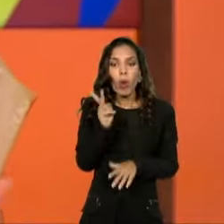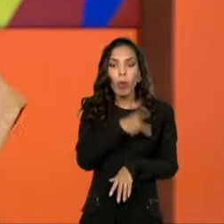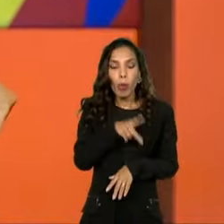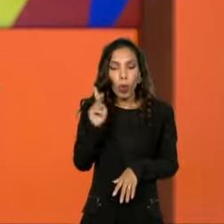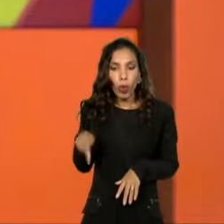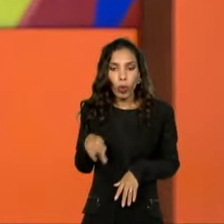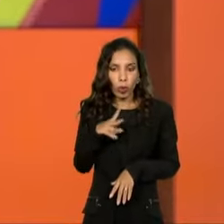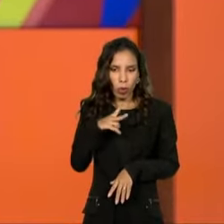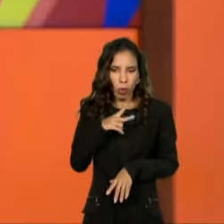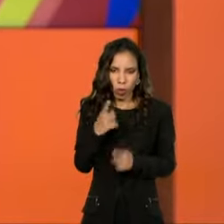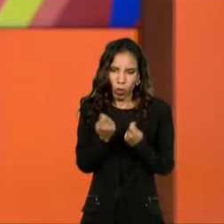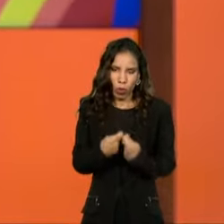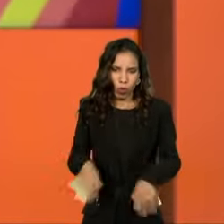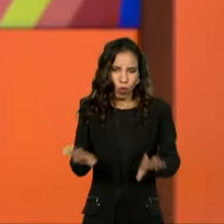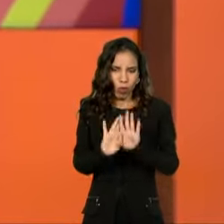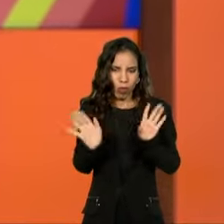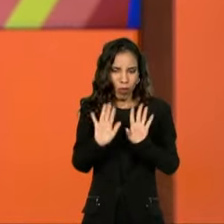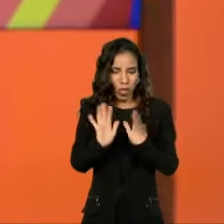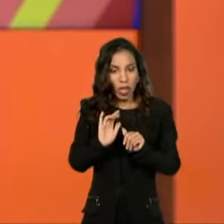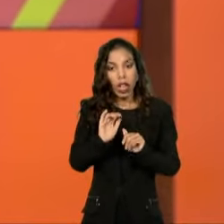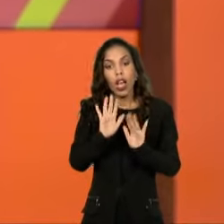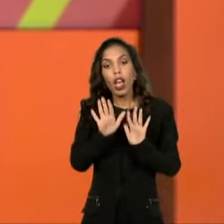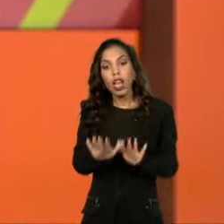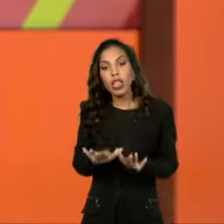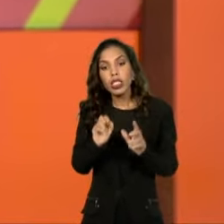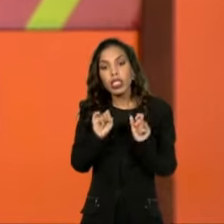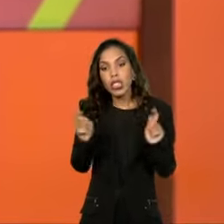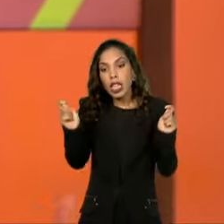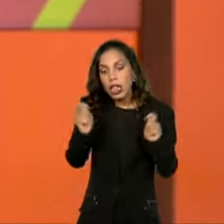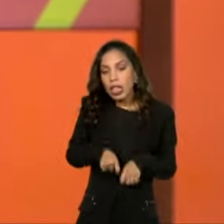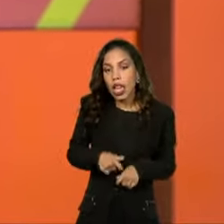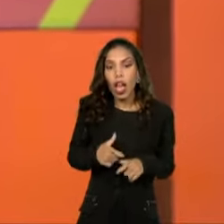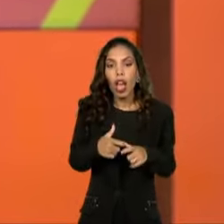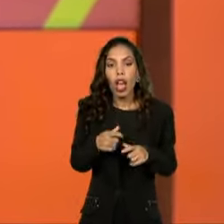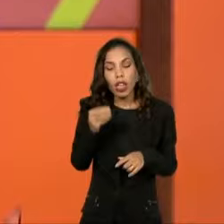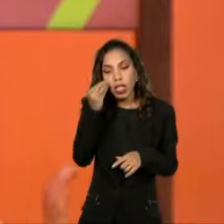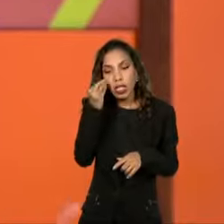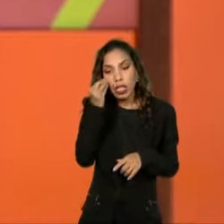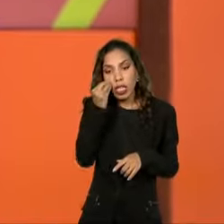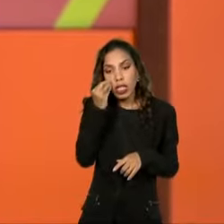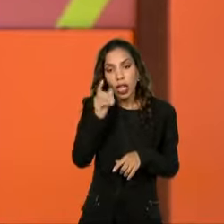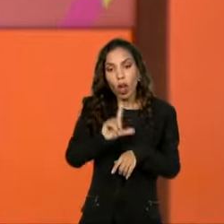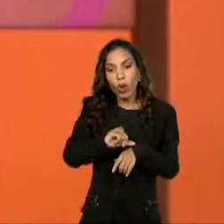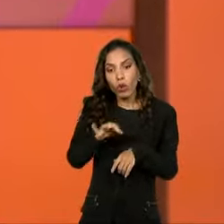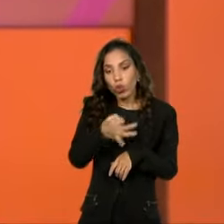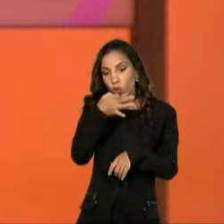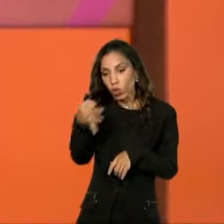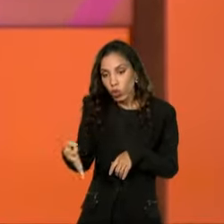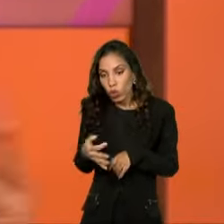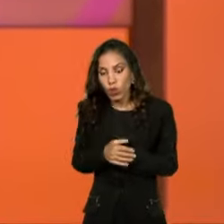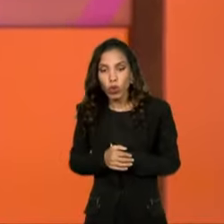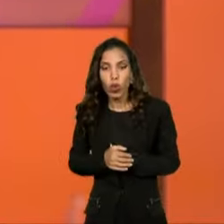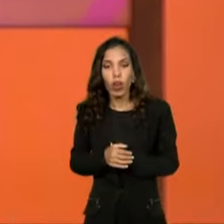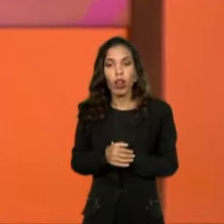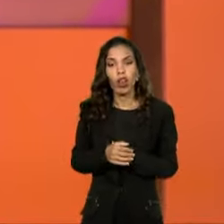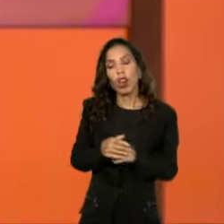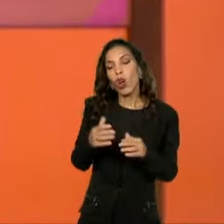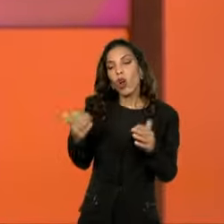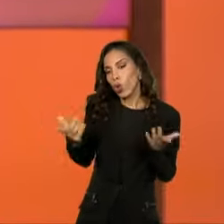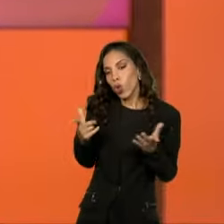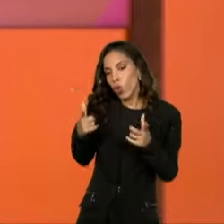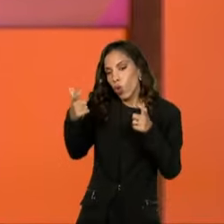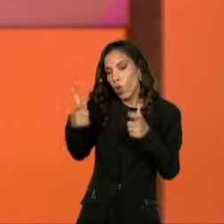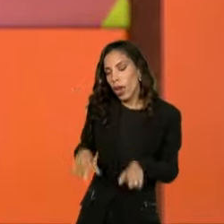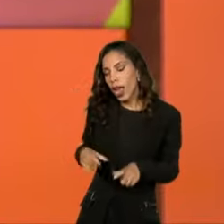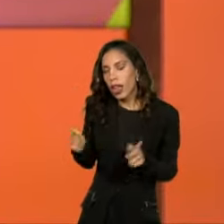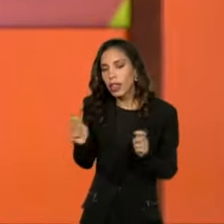professor particular para você conseguir. Mas se você tem um espaço, às vezes tentar um horário, até sugerir mesmo, né? Às vezes tem um clube, alguma coisa, sugerir